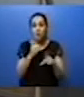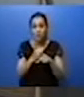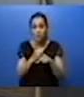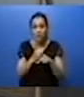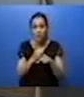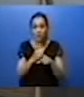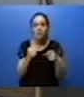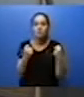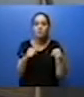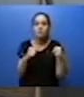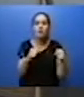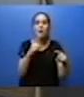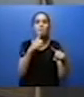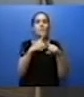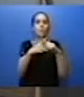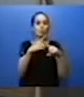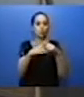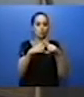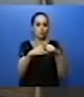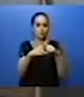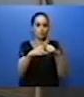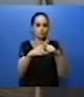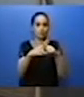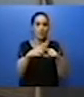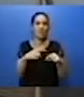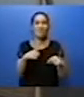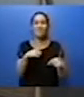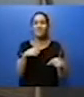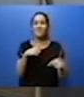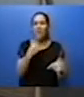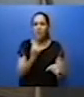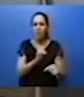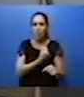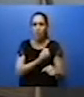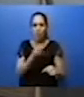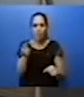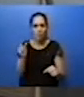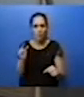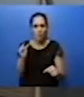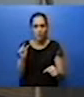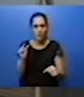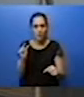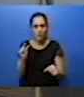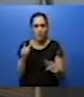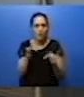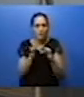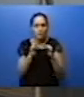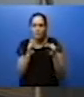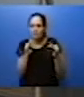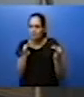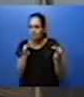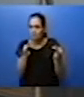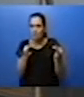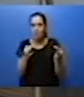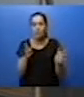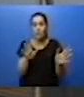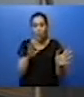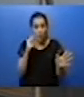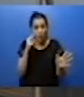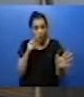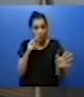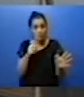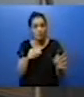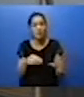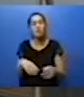quando os números são pequenos só que é muito tranquilo e sempre ficando final se vezes